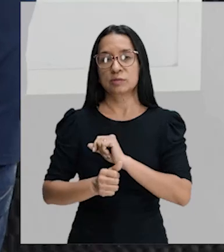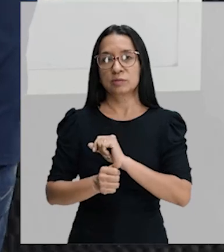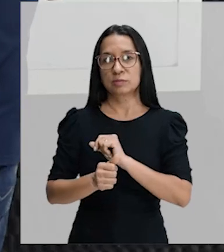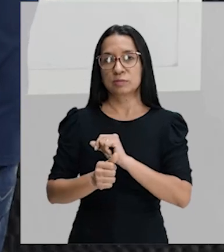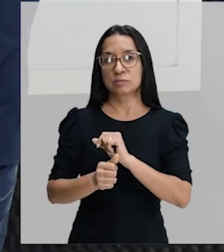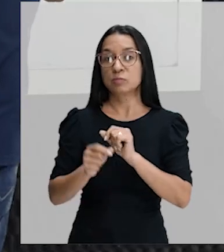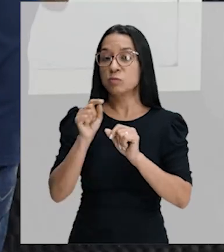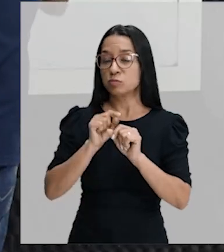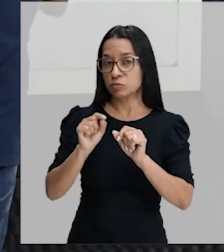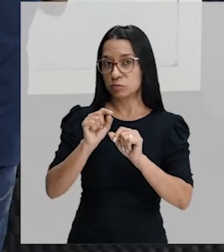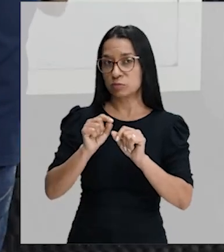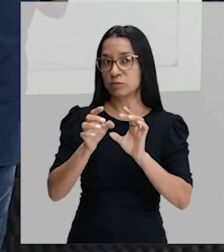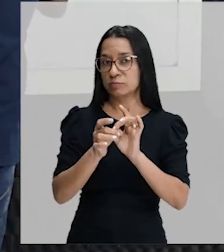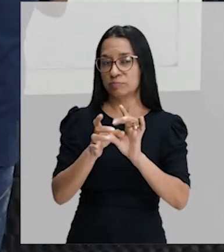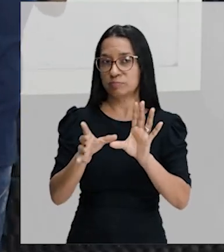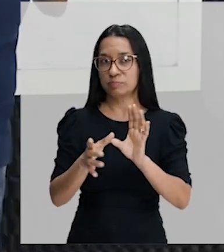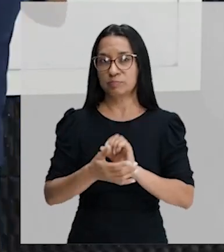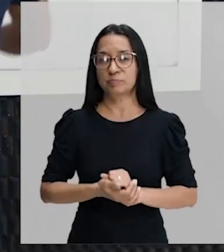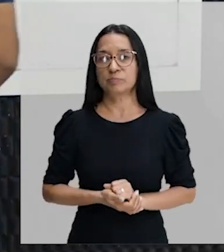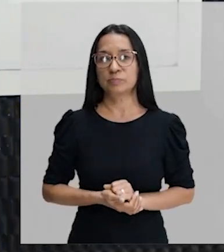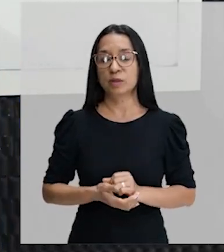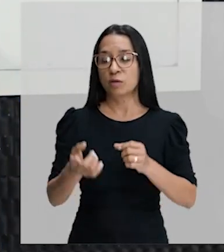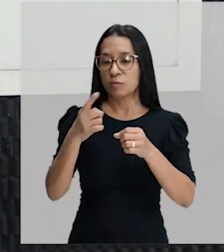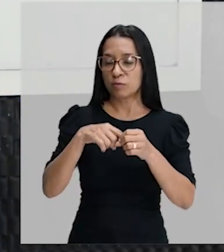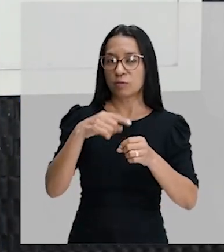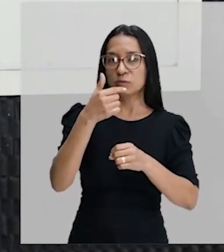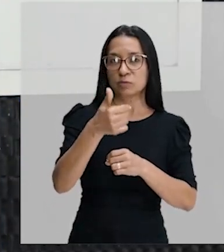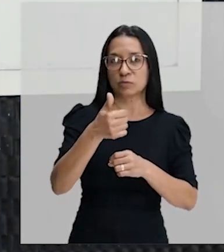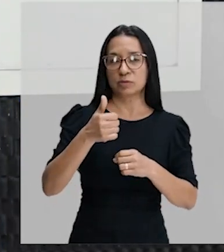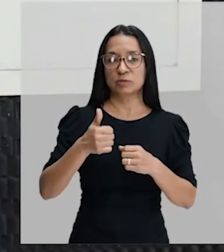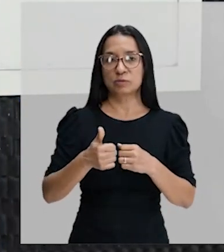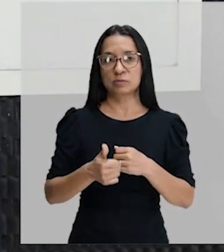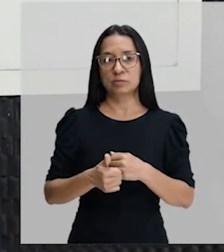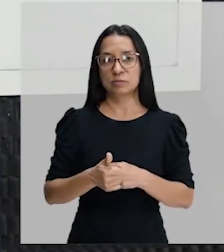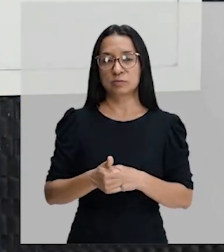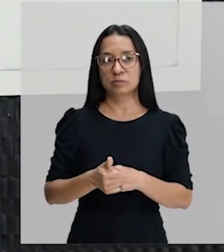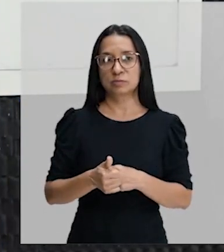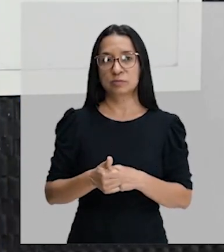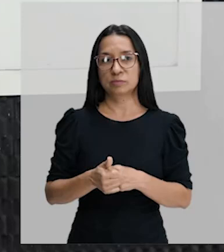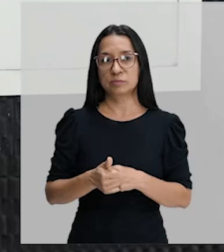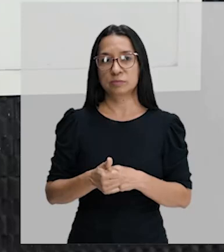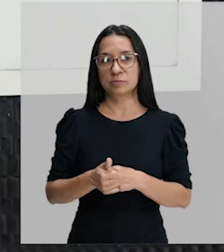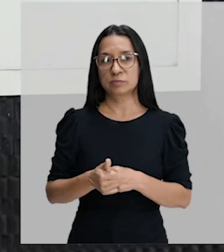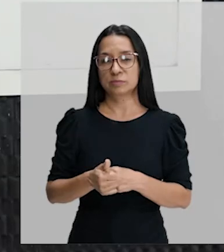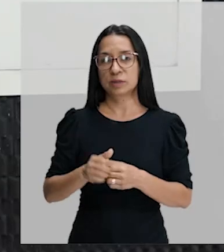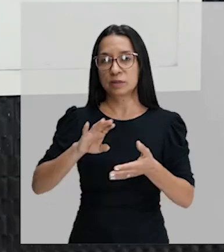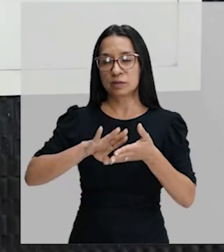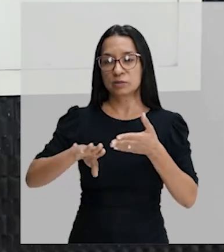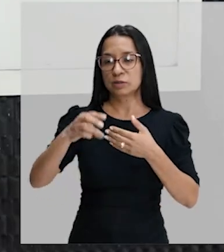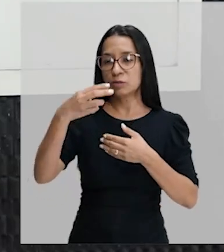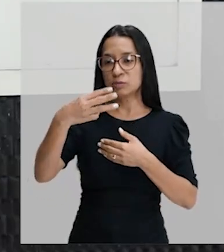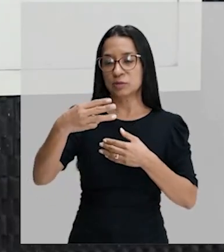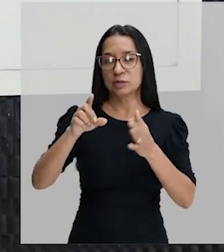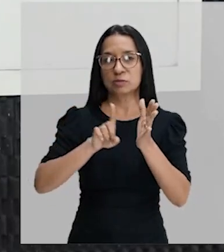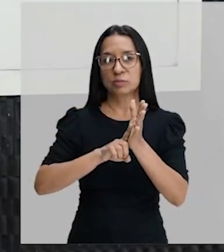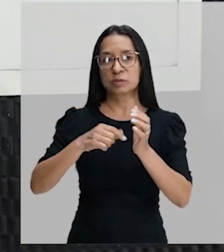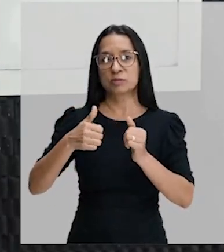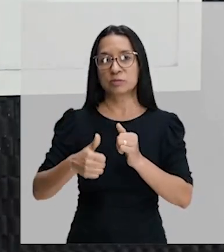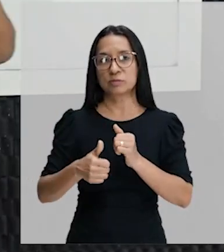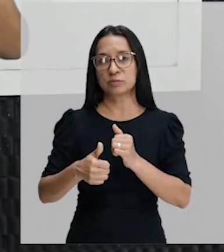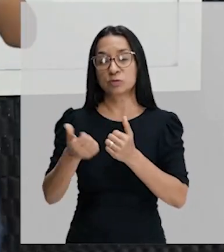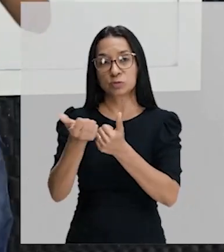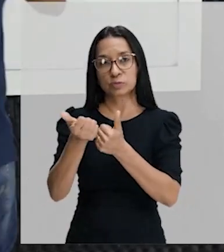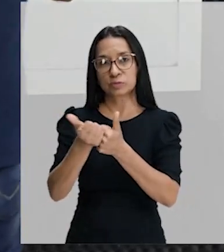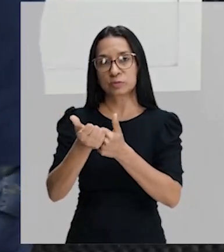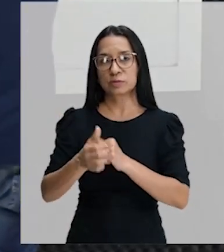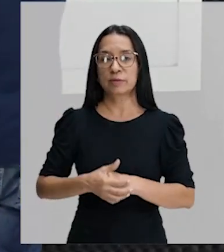1. Volta o 2 e 1. E aí você vai tirar o 3 e o menos 1 e colocar os termos independentes,